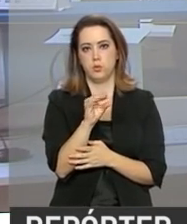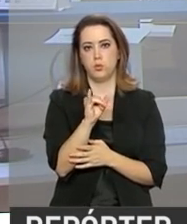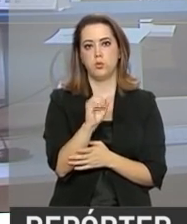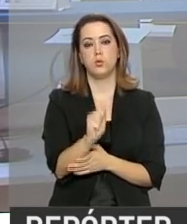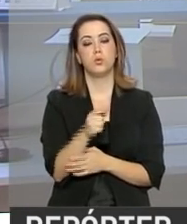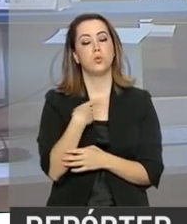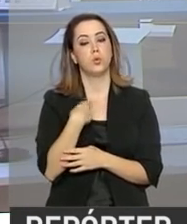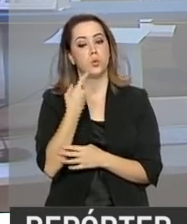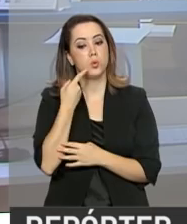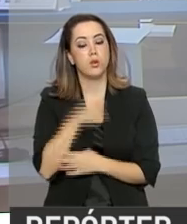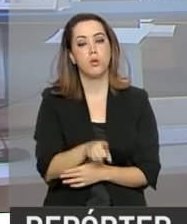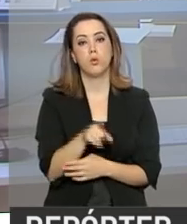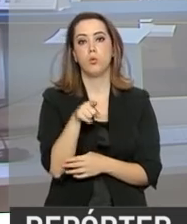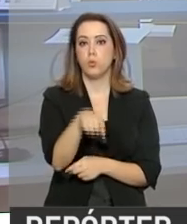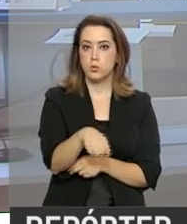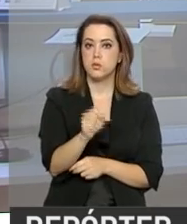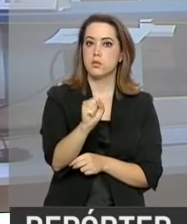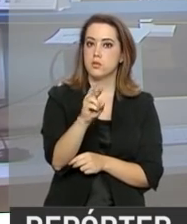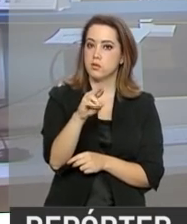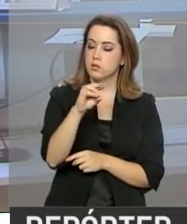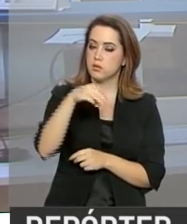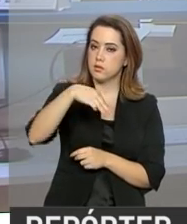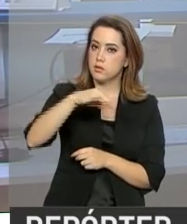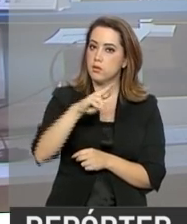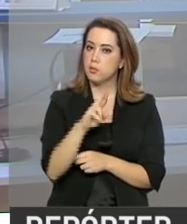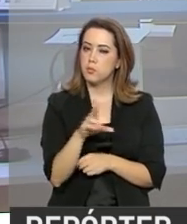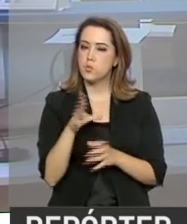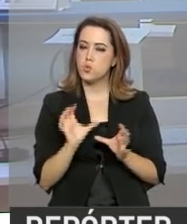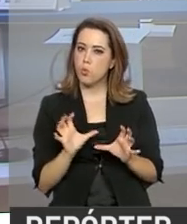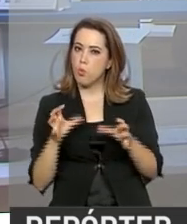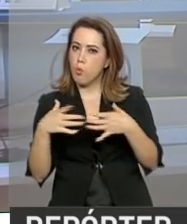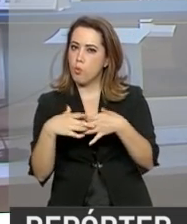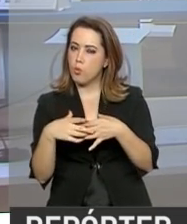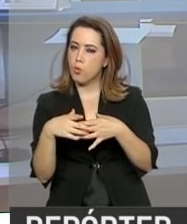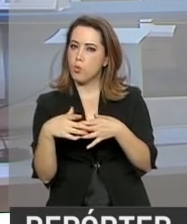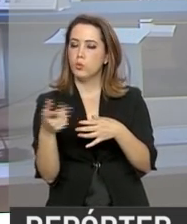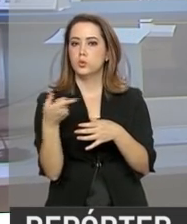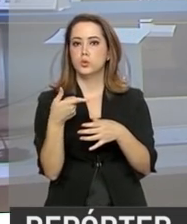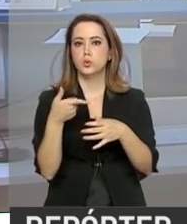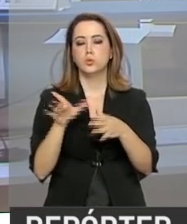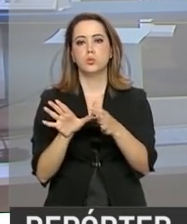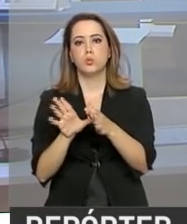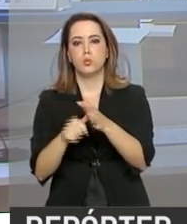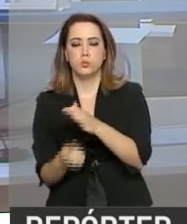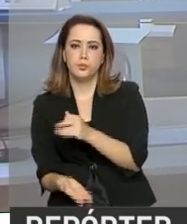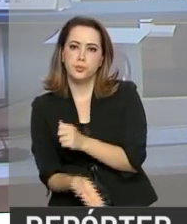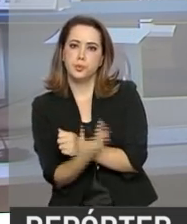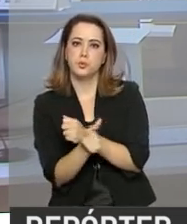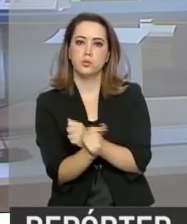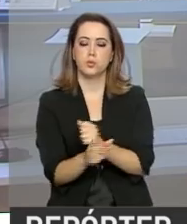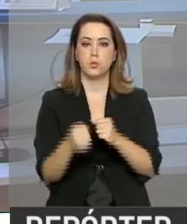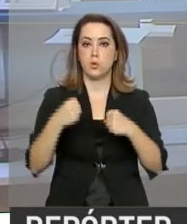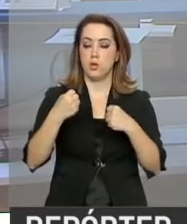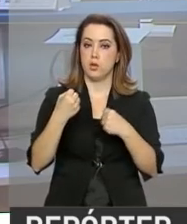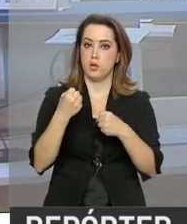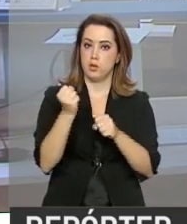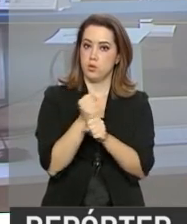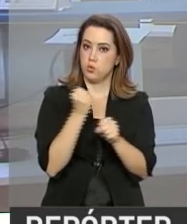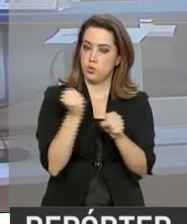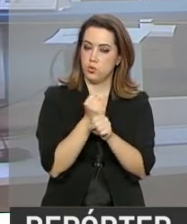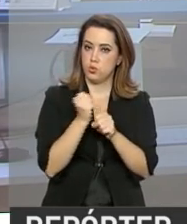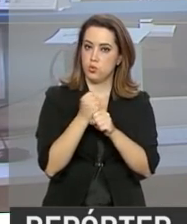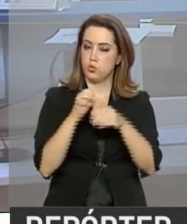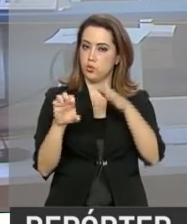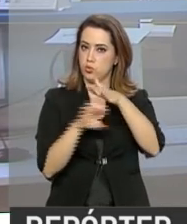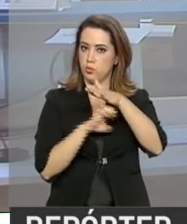juntamente com outras 10 pessoas de montar um esquema de caixa dois de empreiteiras para permitir o pagamento